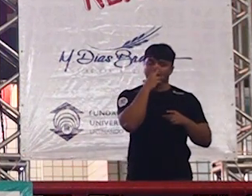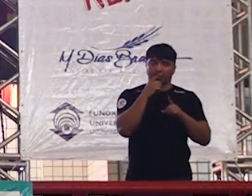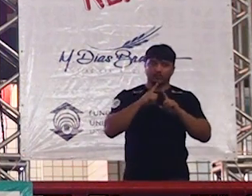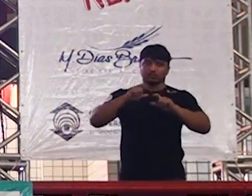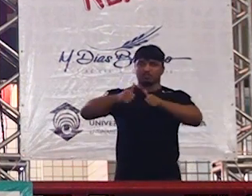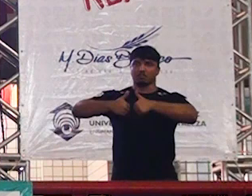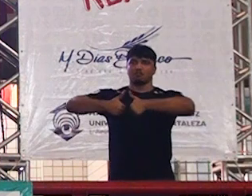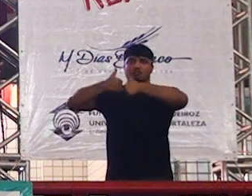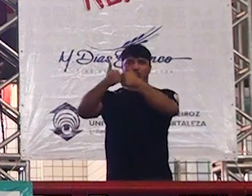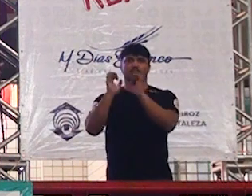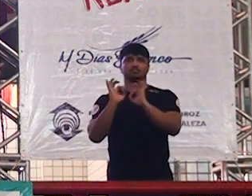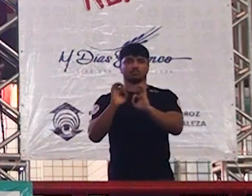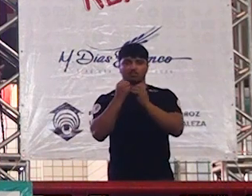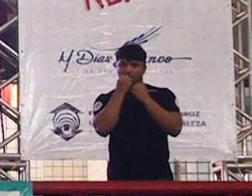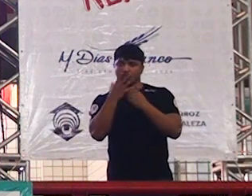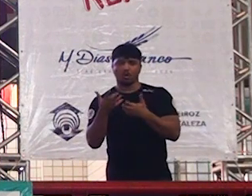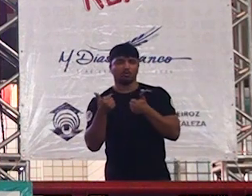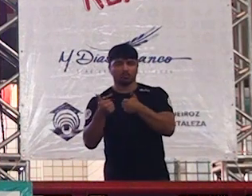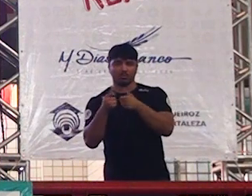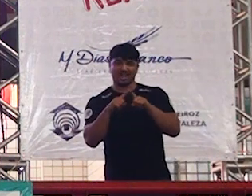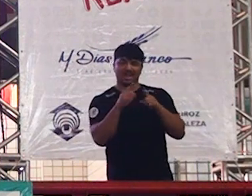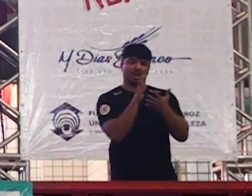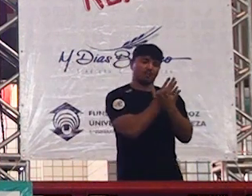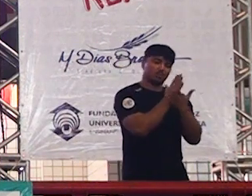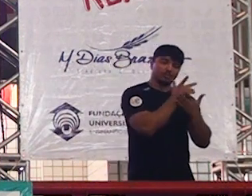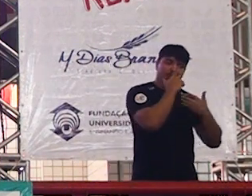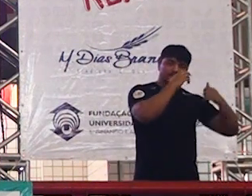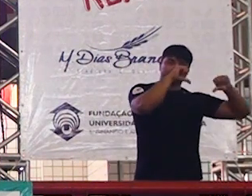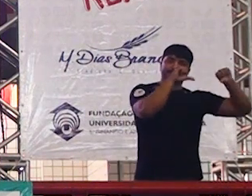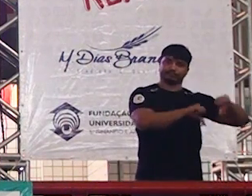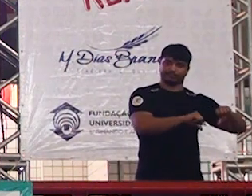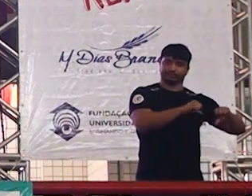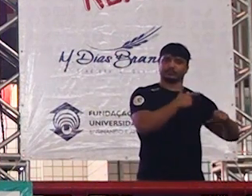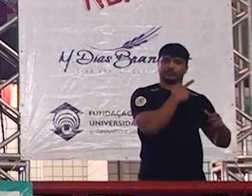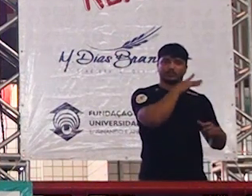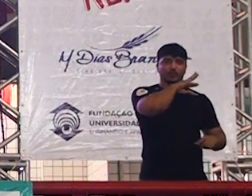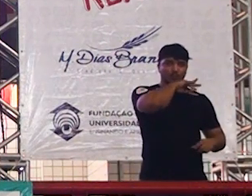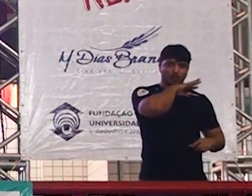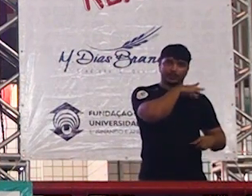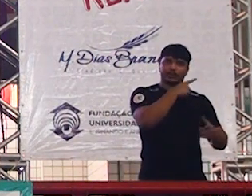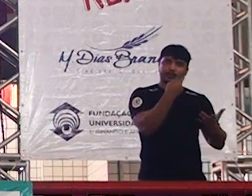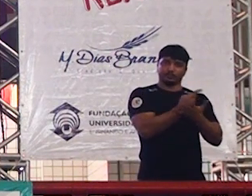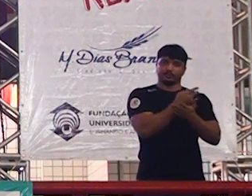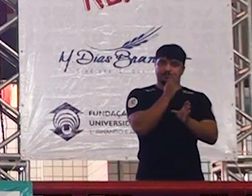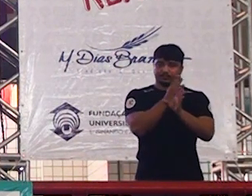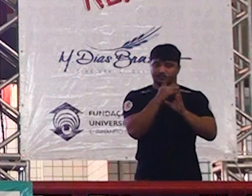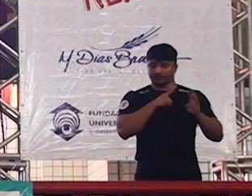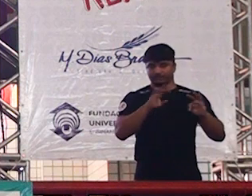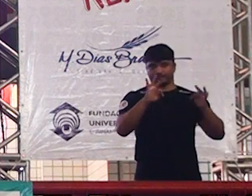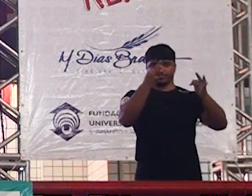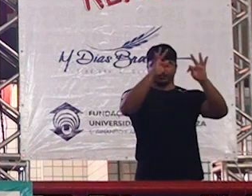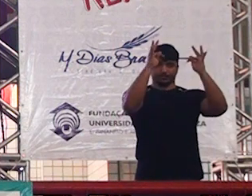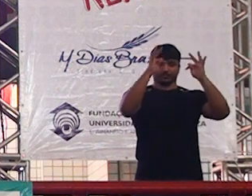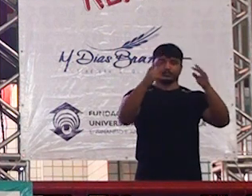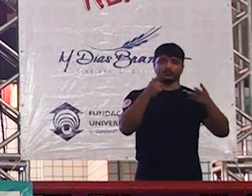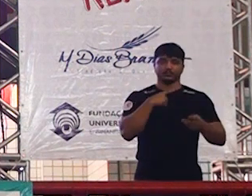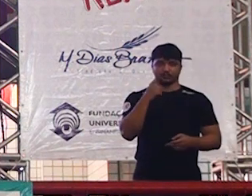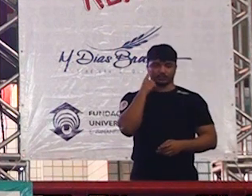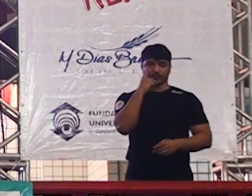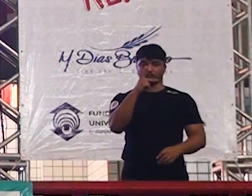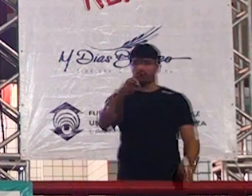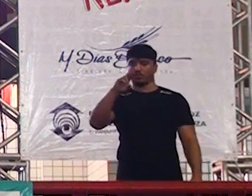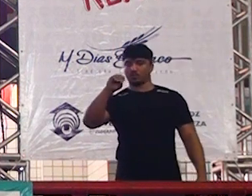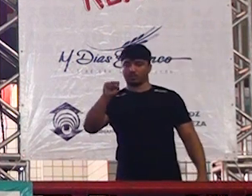gente teve de positivo com a tecnologia, mas também alguns problemas em torno da tecnologia. E se chama prós